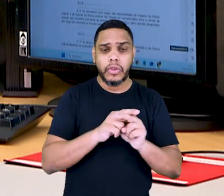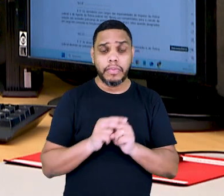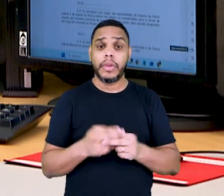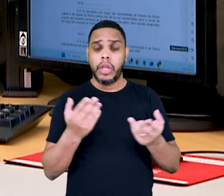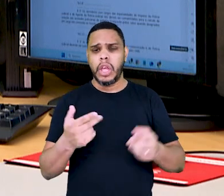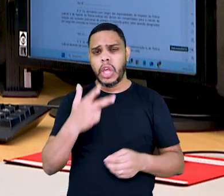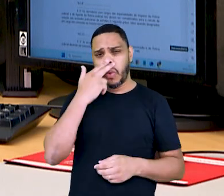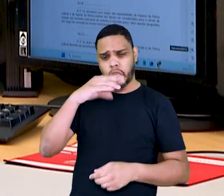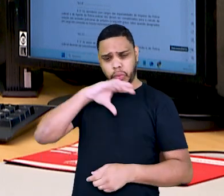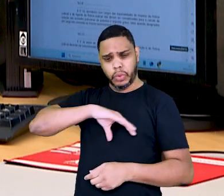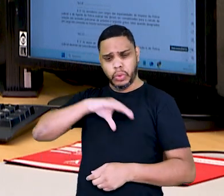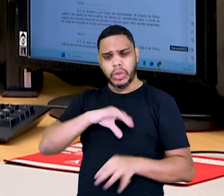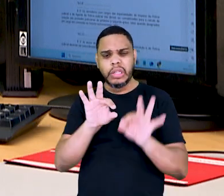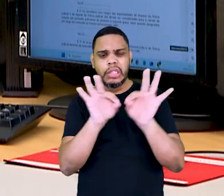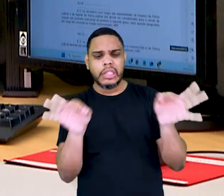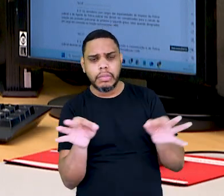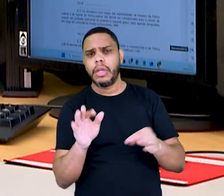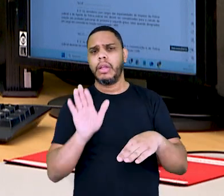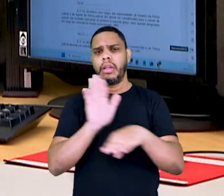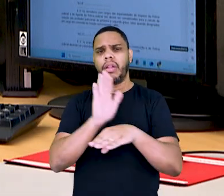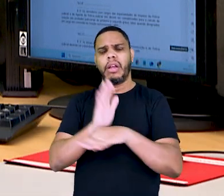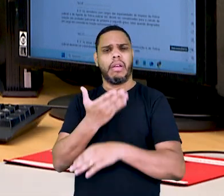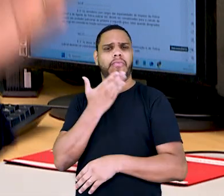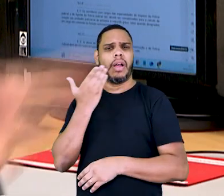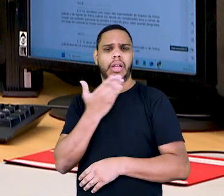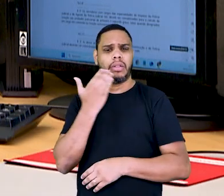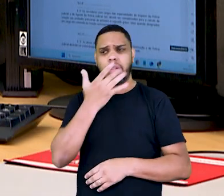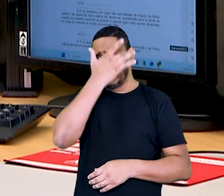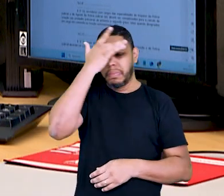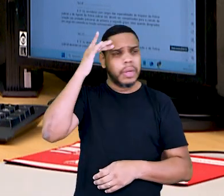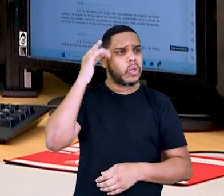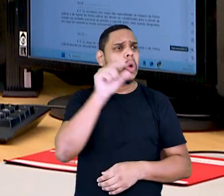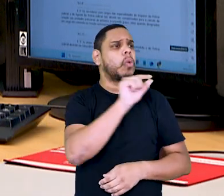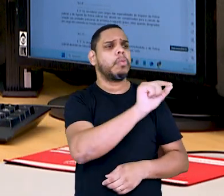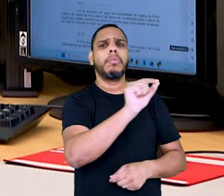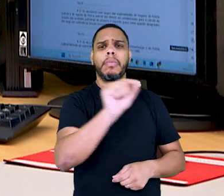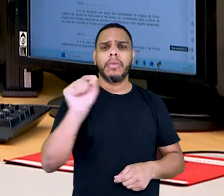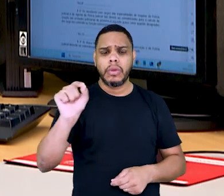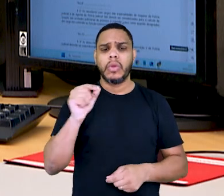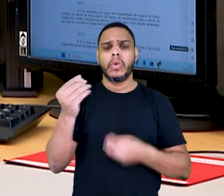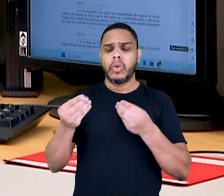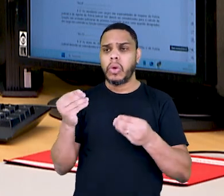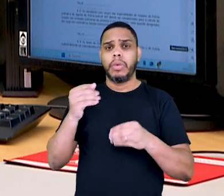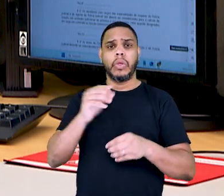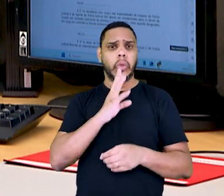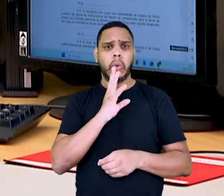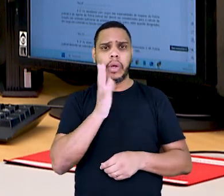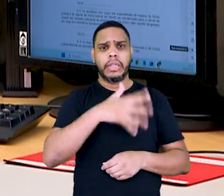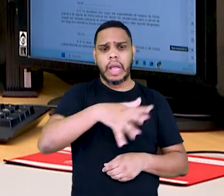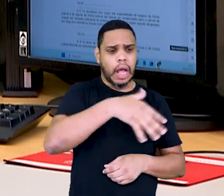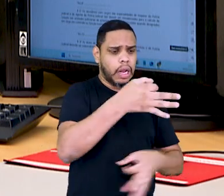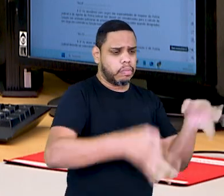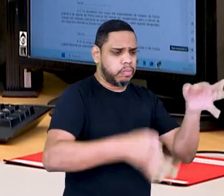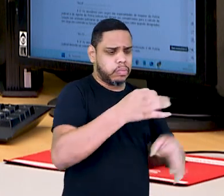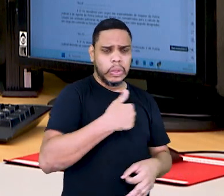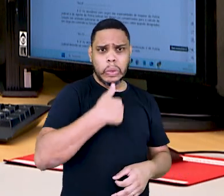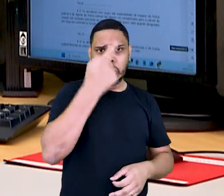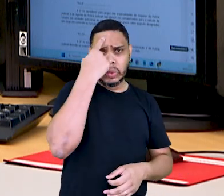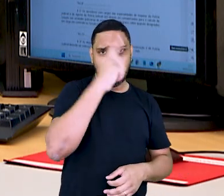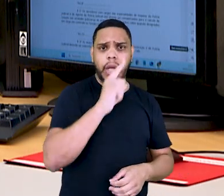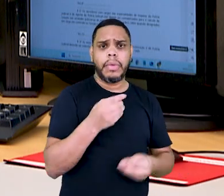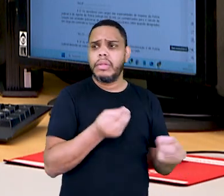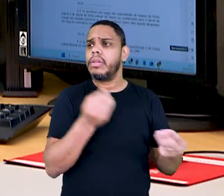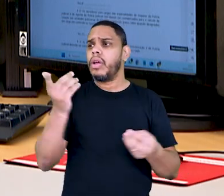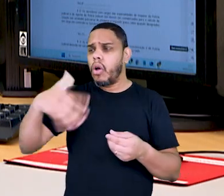ajuda demais as pessoas, né, fora do Poder Judiciário entenderem o